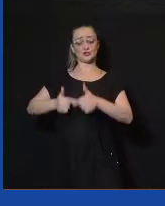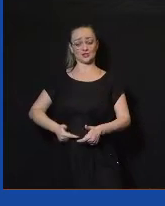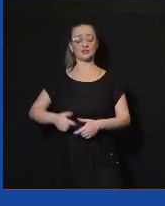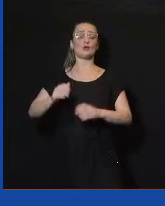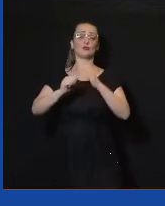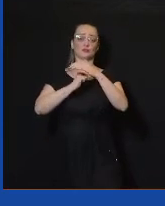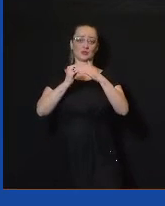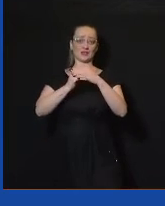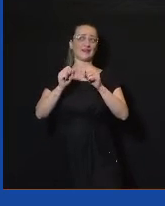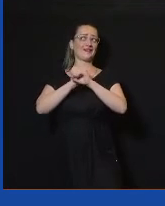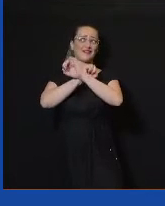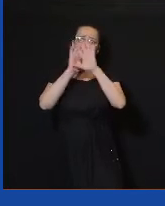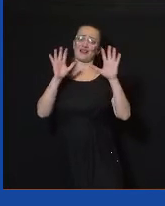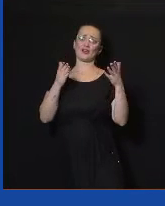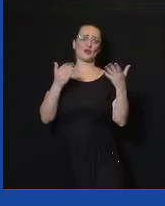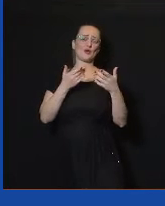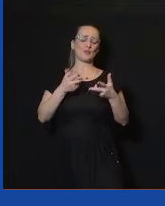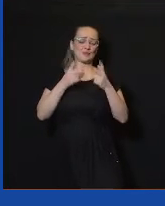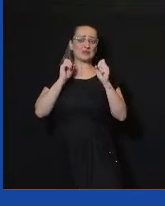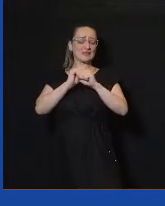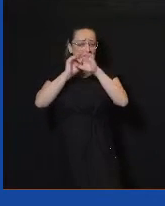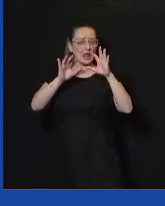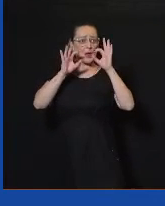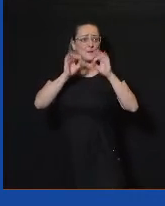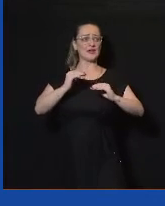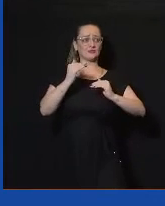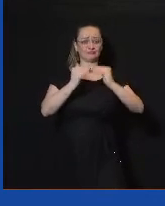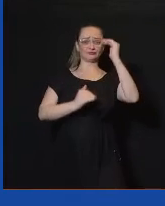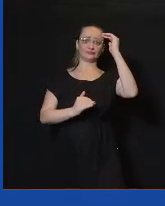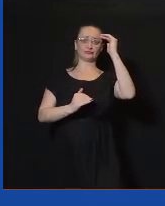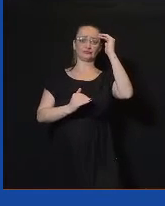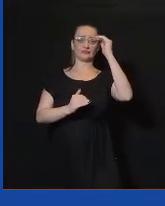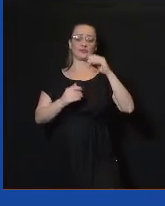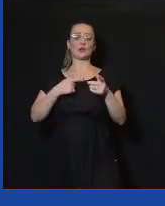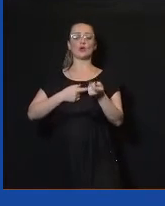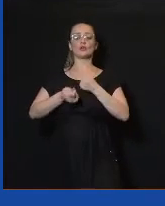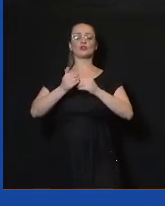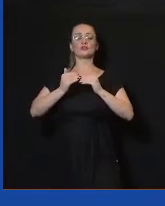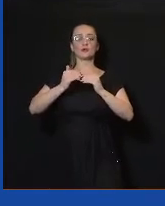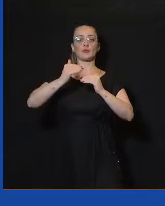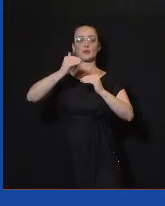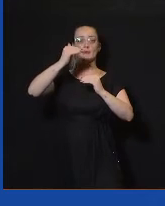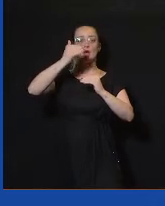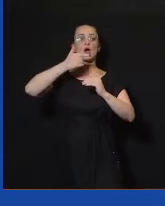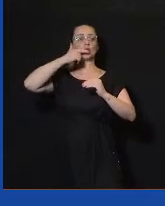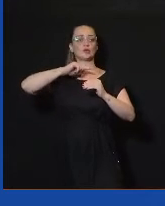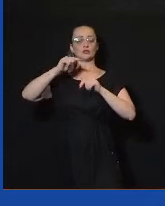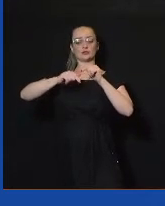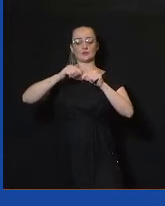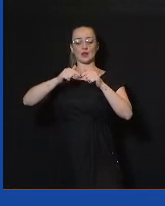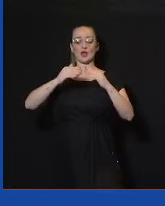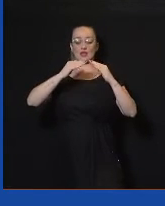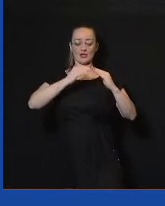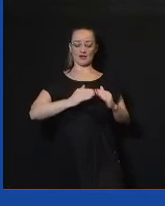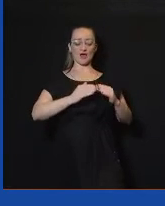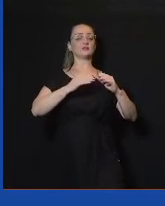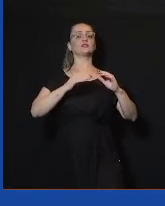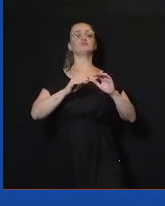privilégio. Porque os negócios cresceram, eu trabalho numa profissão onde o home office é